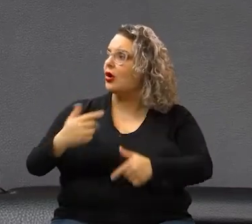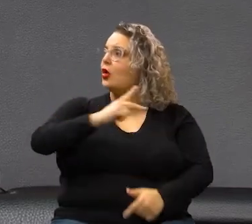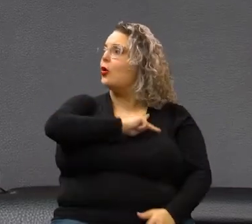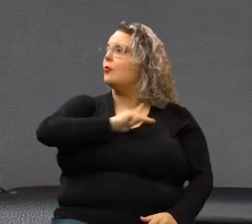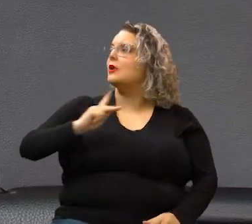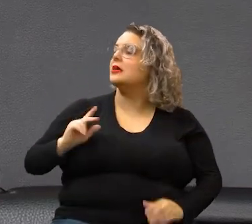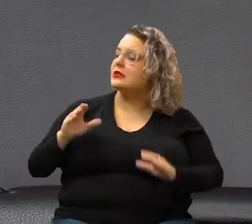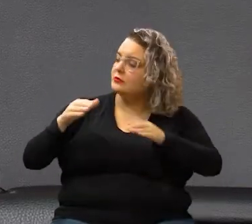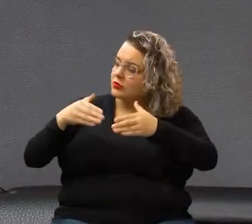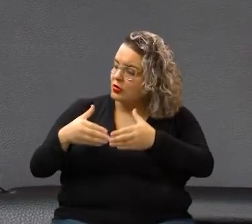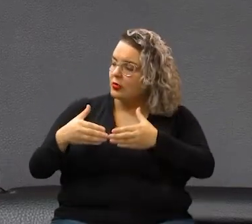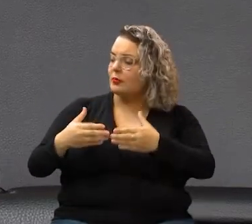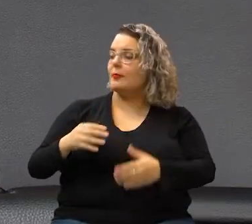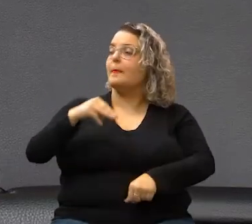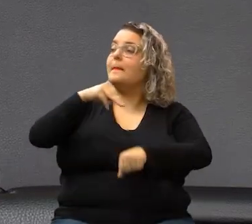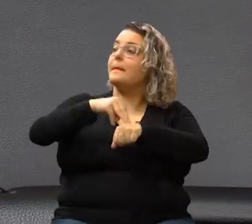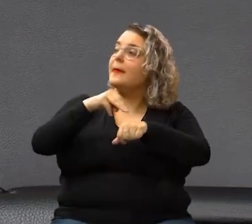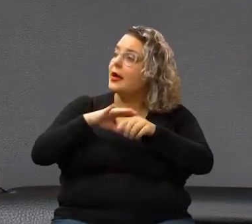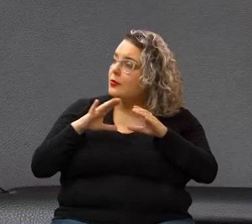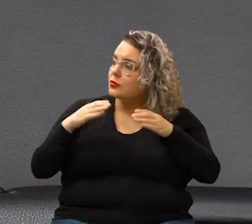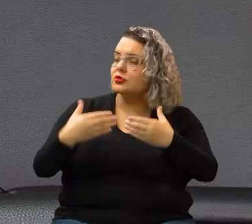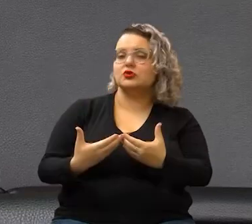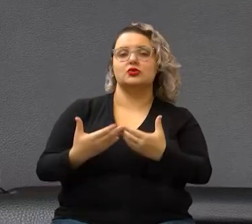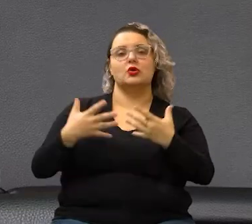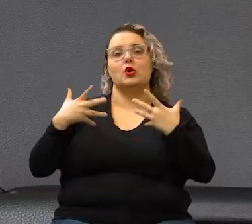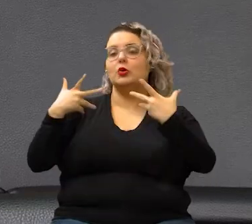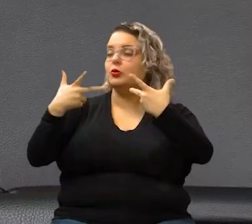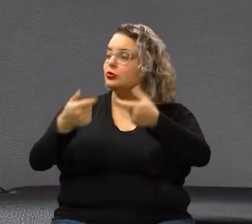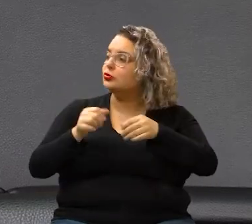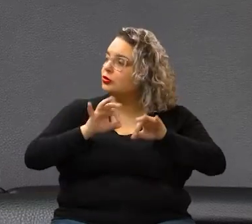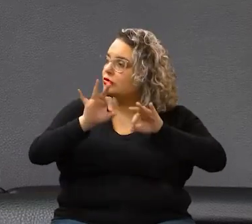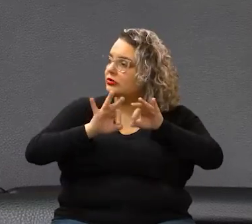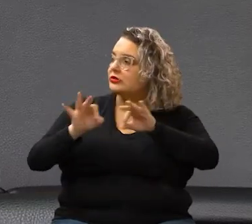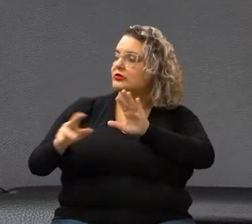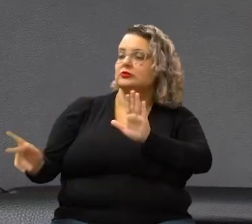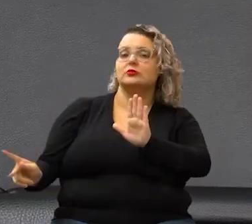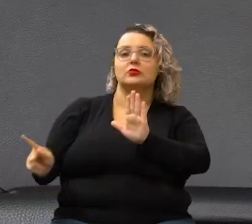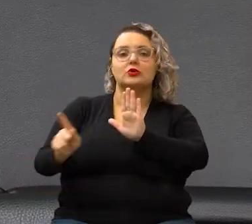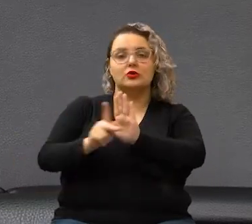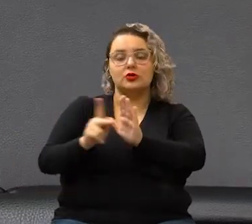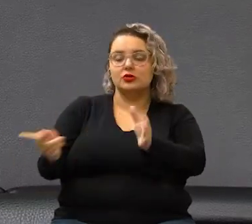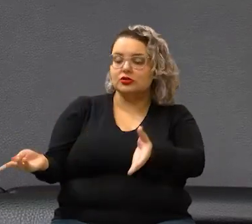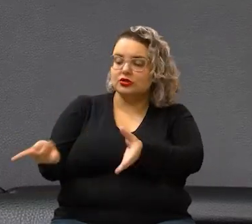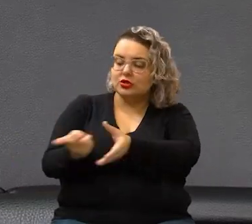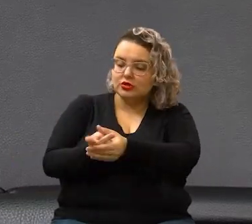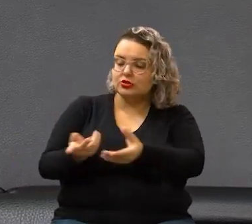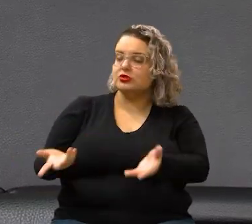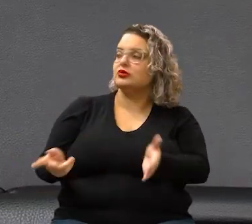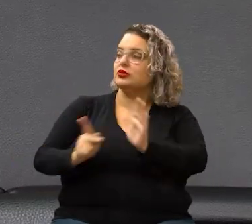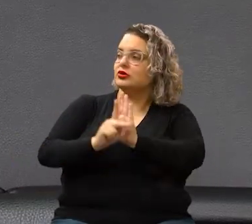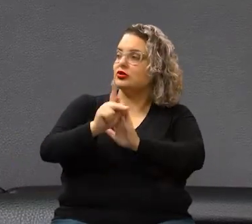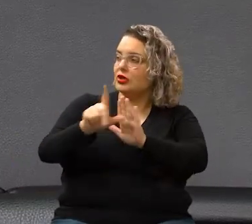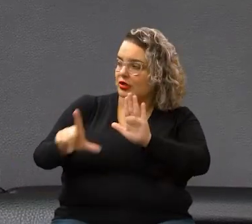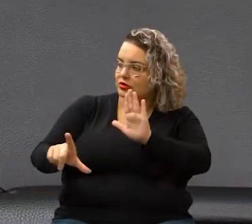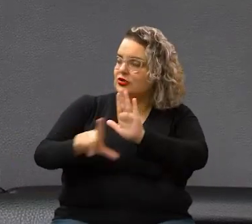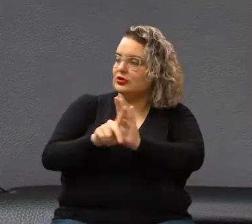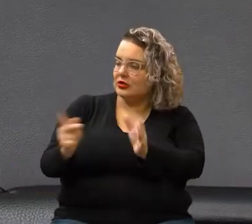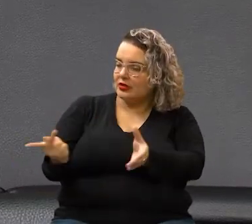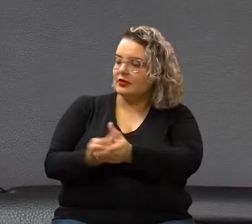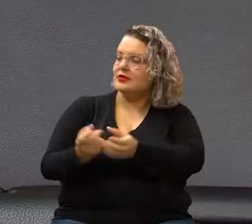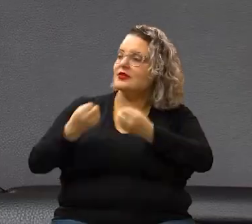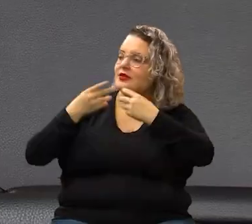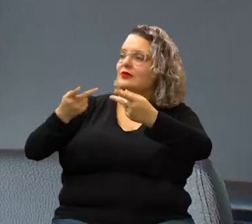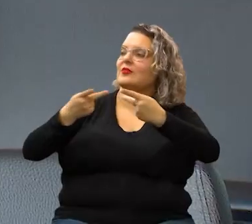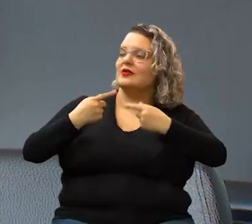como presidente de comissão, como membro de comissão, com todos esses projetos protocolados, com essas indicações? Seja